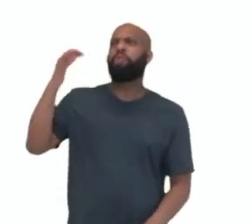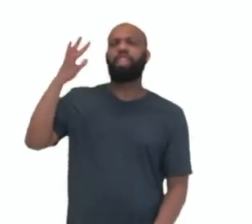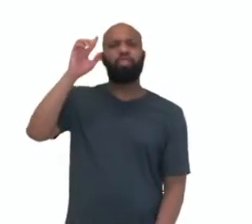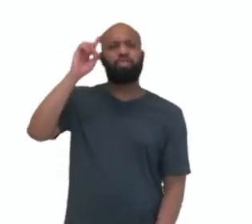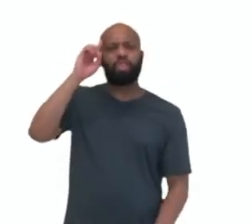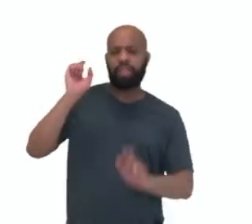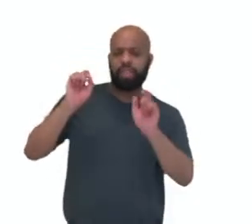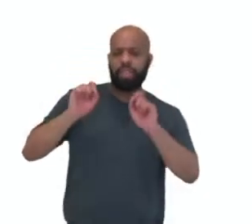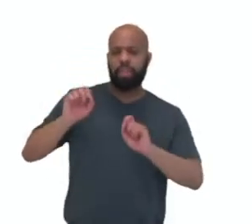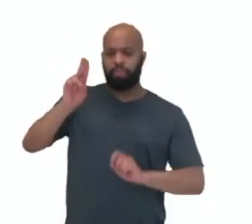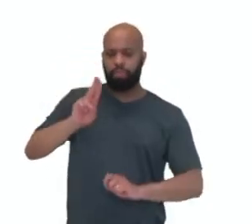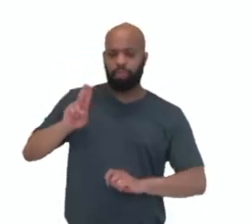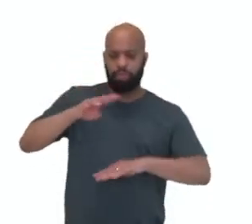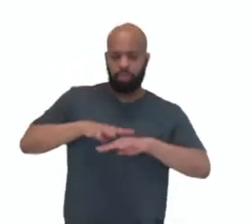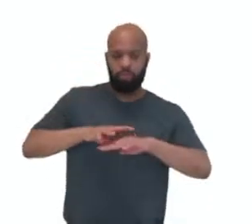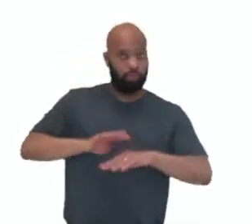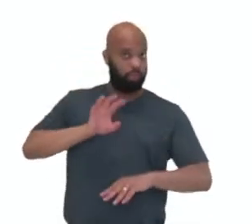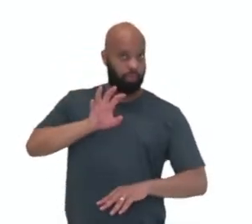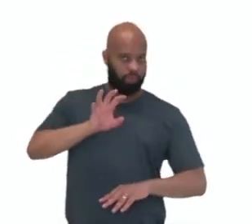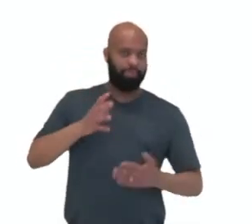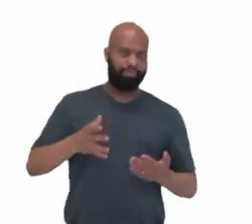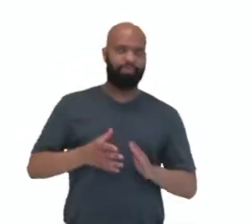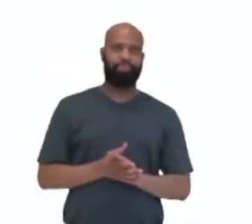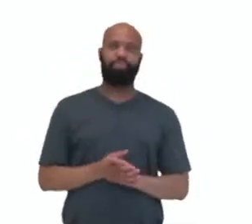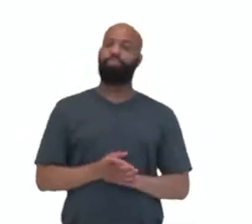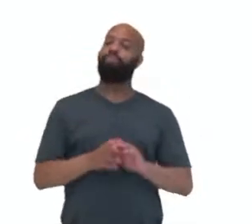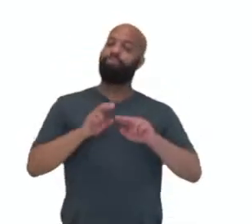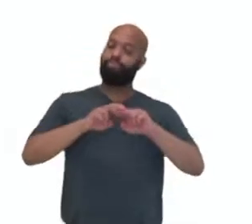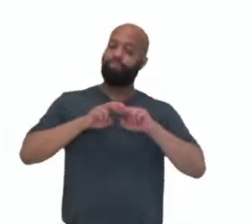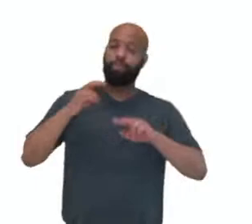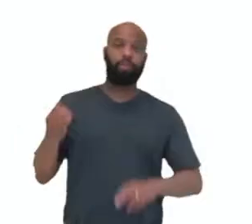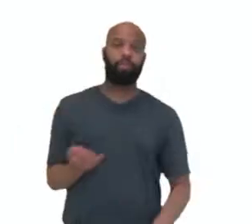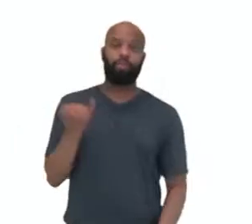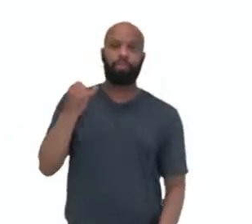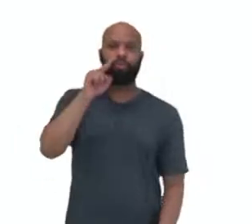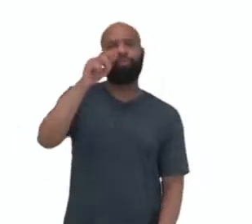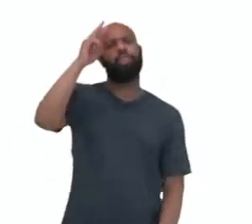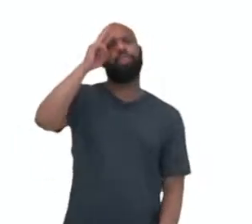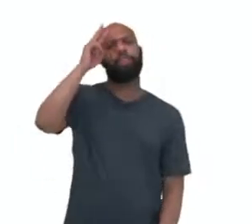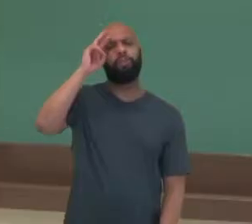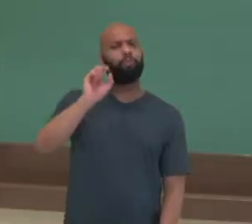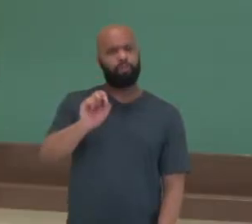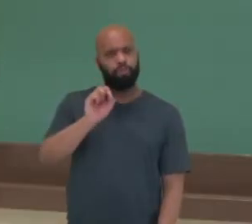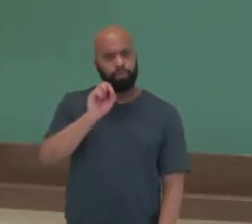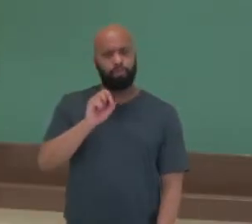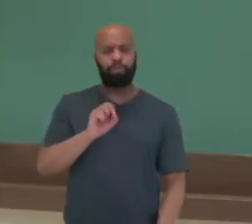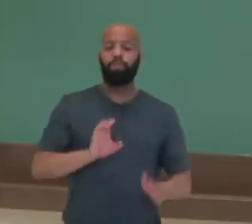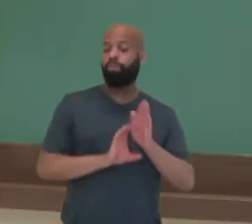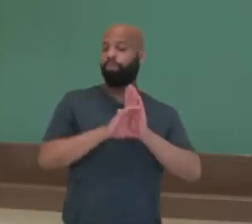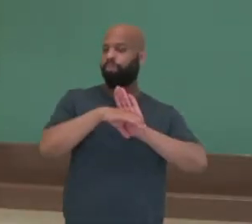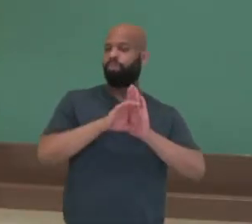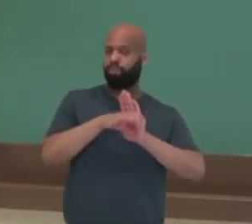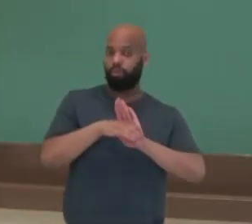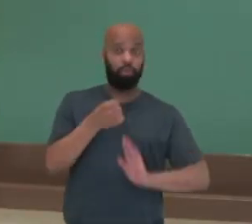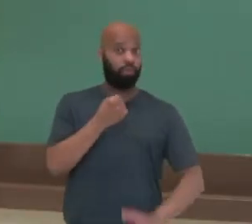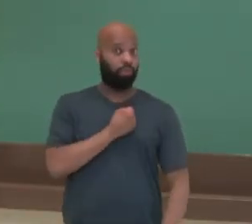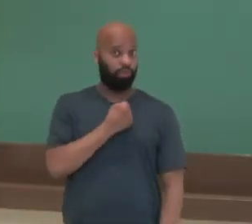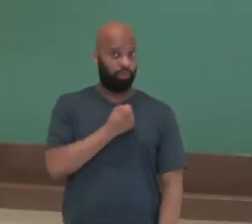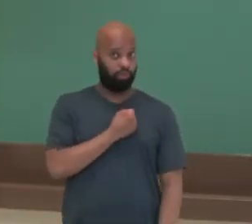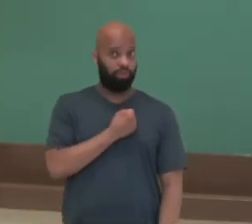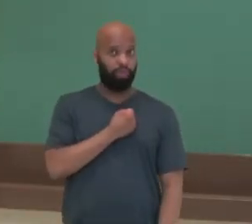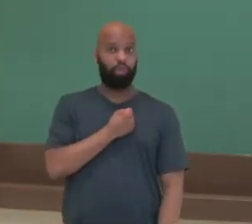ok? Portanto, é importante que você se recorde do conceito de